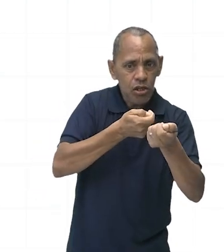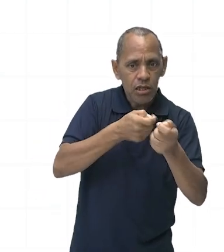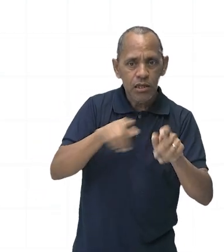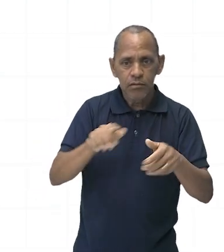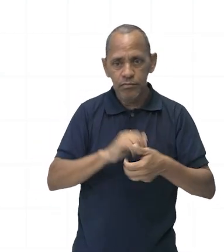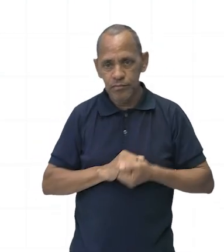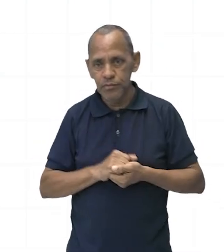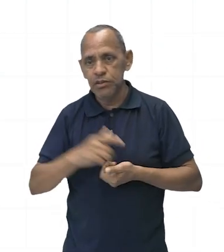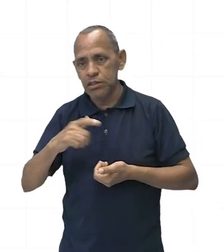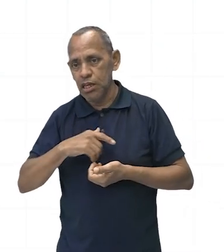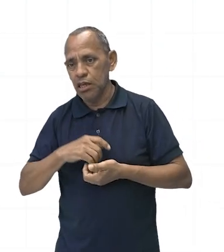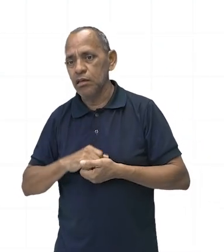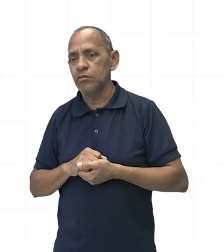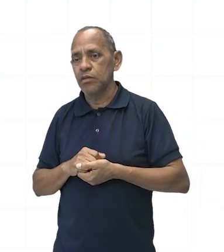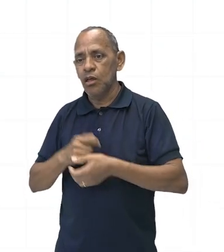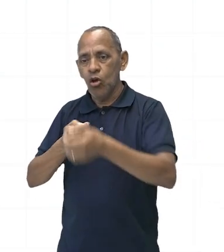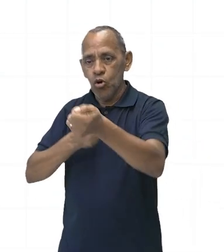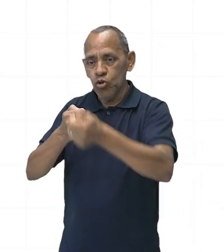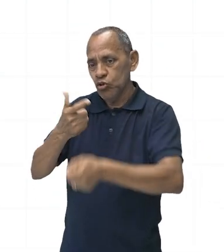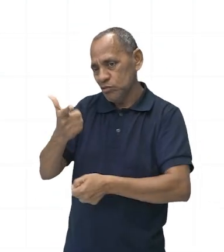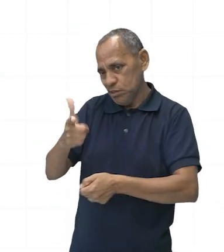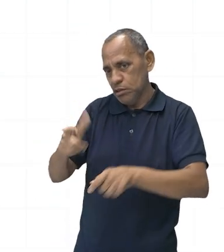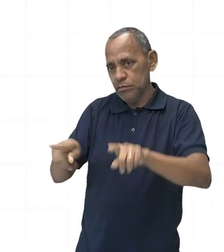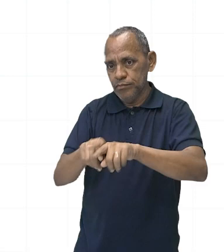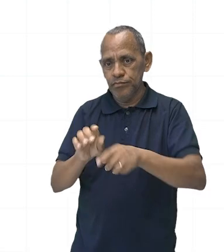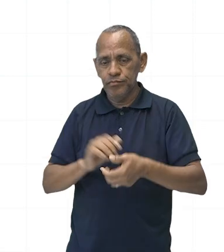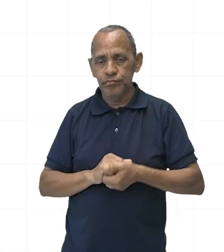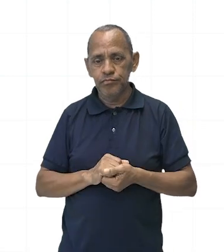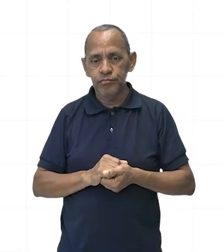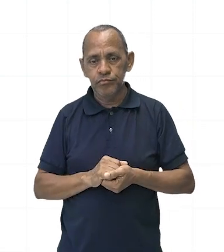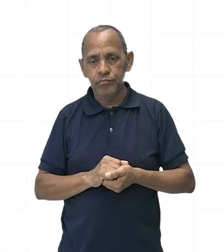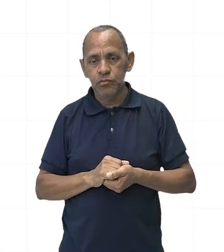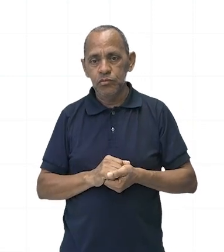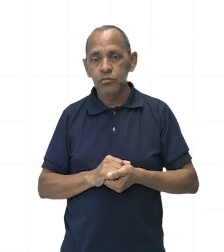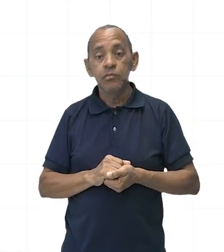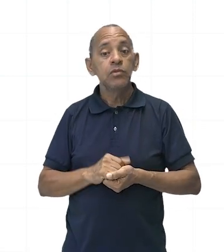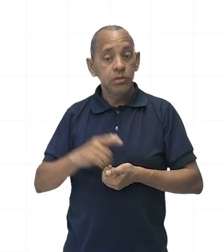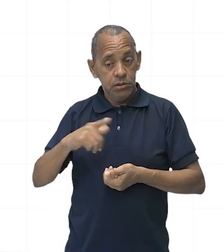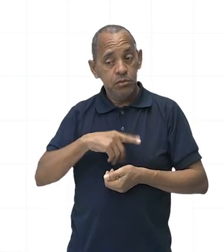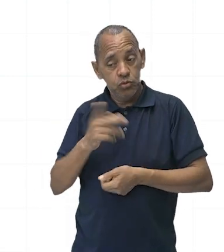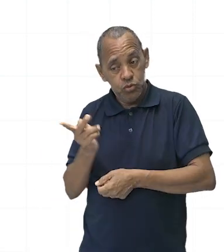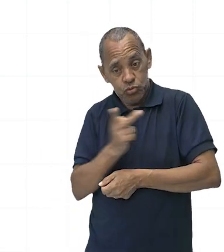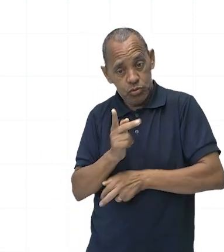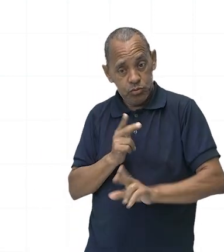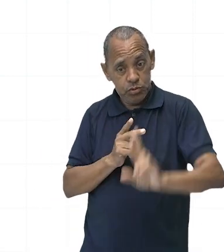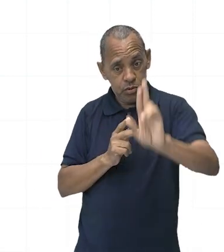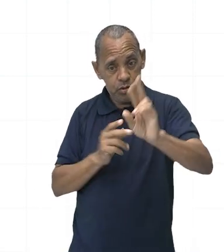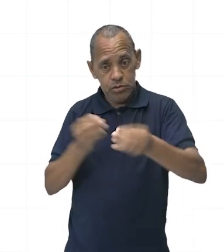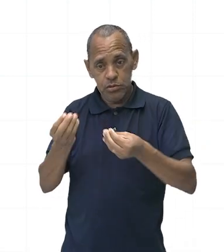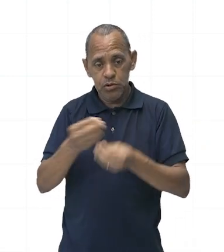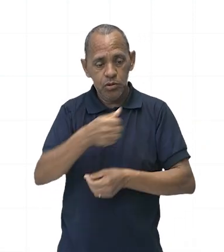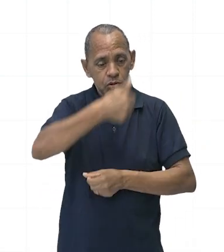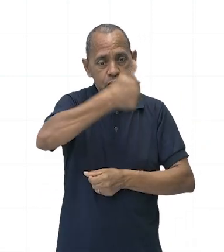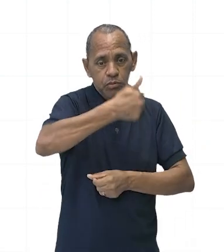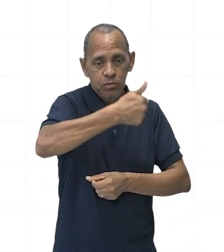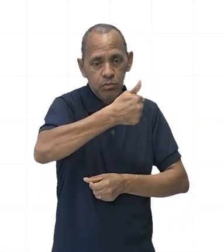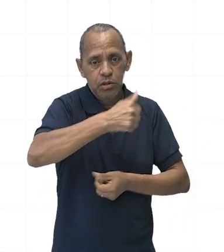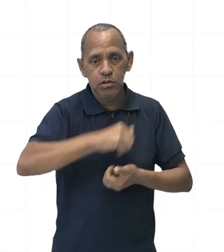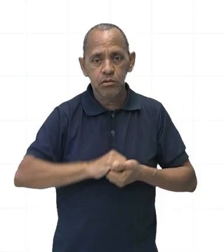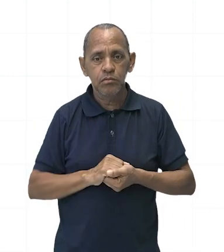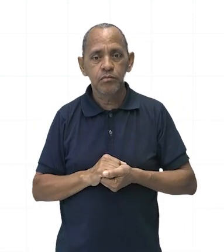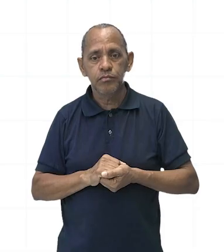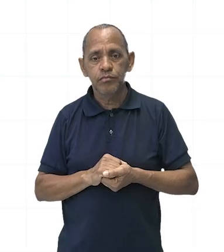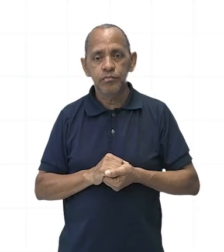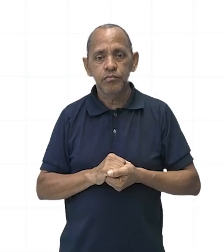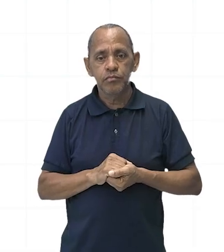ou autossômica, é dominante ou recessiva. Aqui nós temos dois heredogramas sendo representados. No primeiro